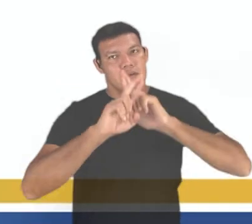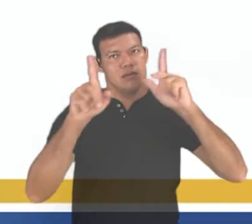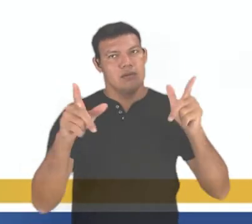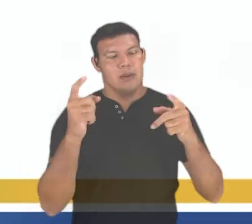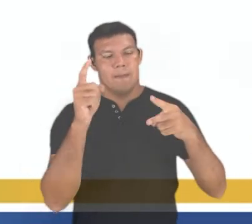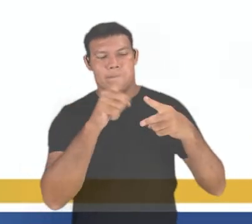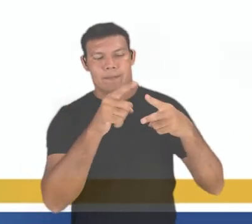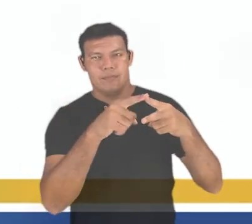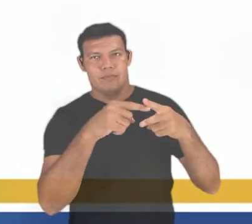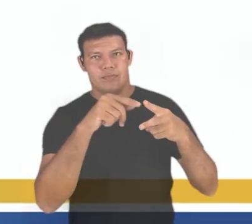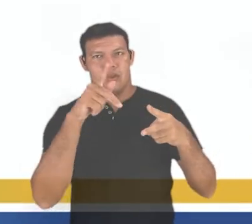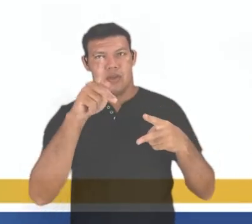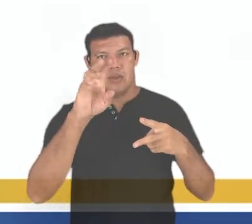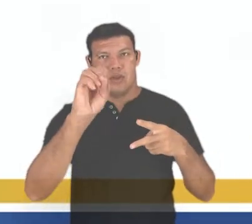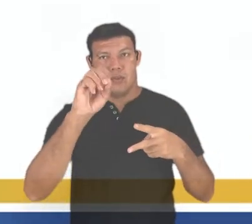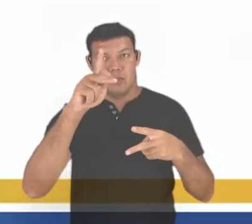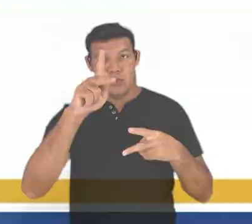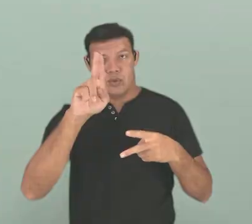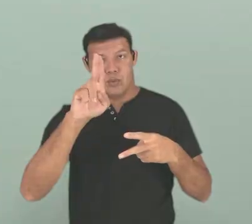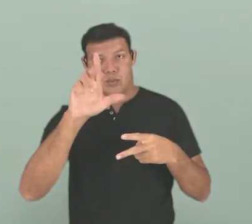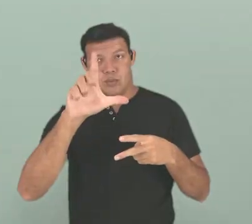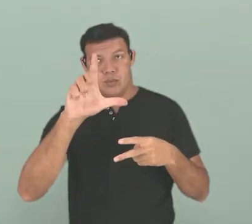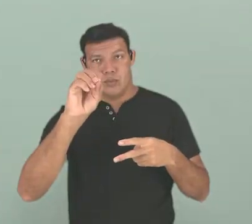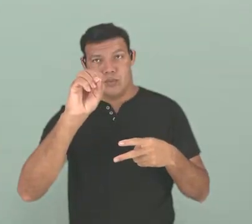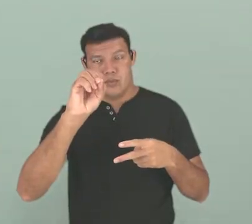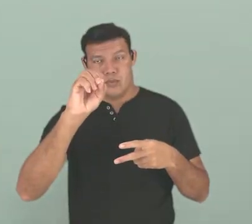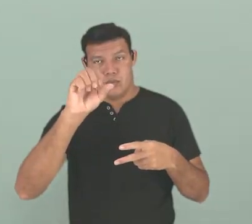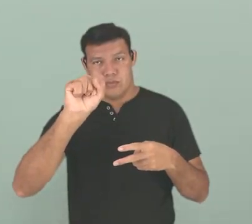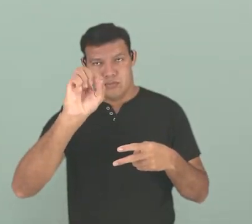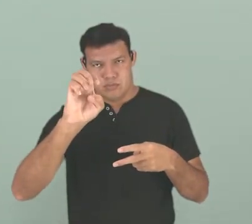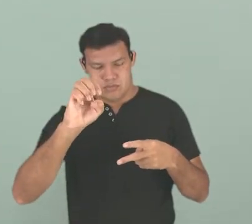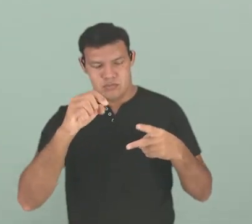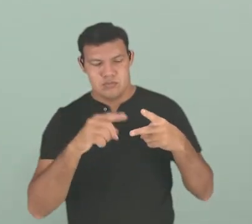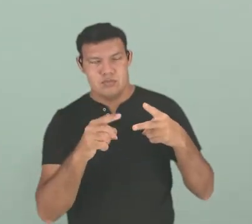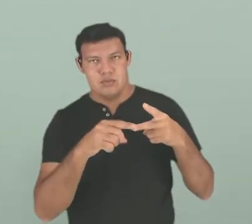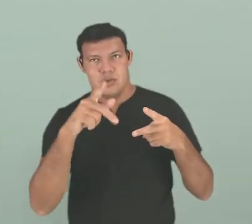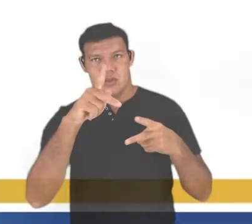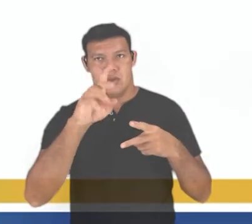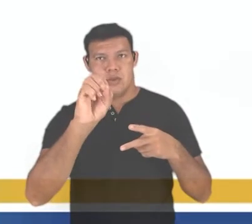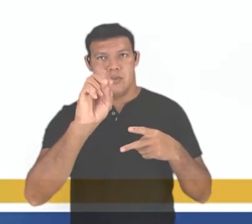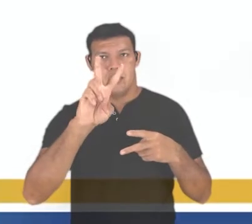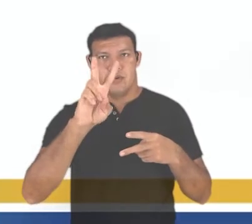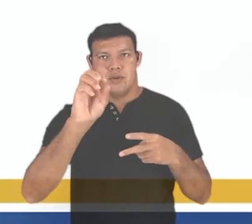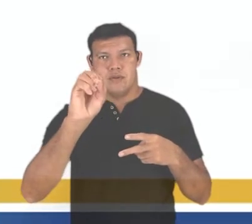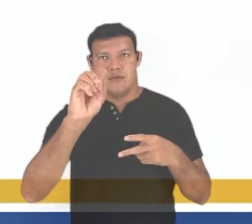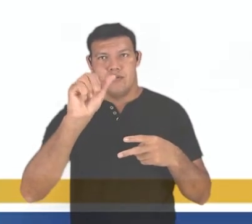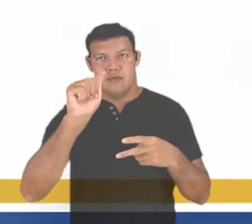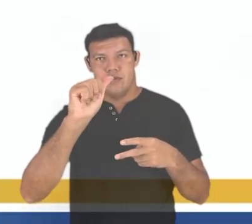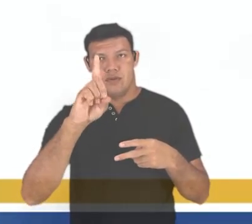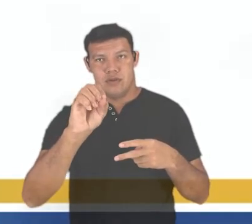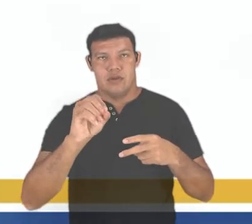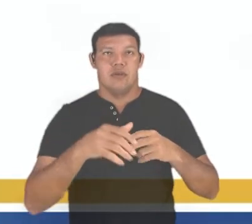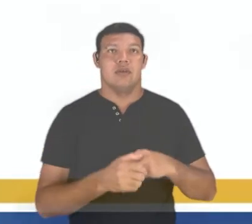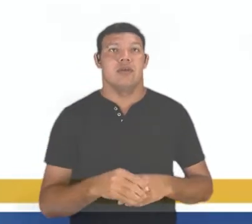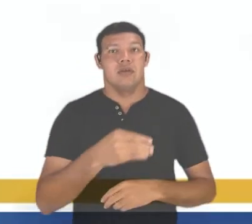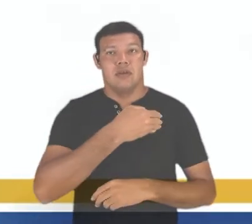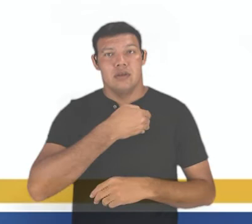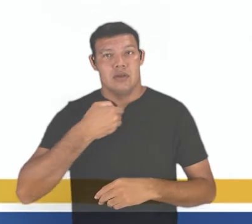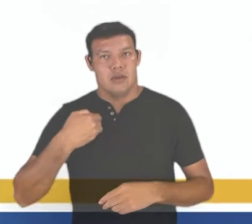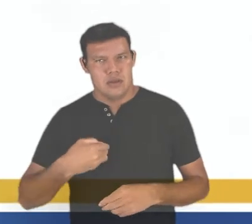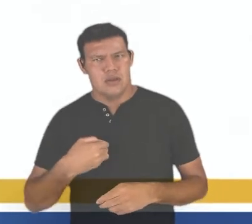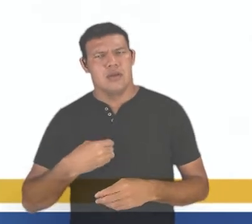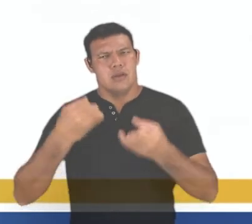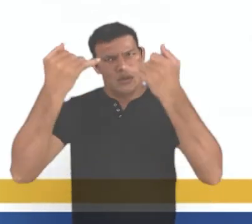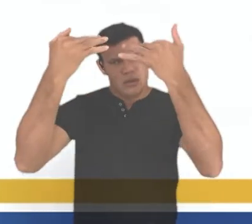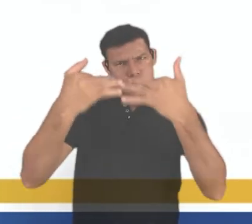e povoado. Ficou claro? Acredito que sim, né? Então, vamos continuar. A China, como eu citei lá atrás,